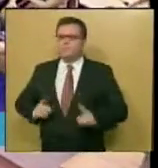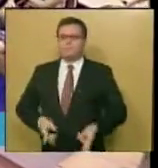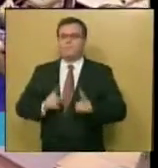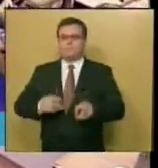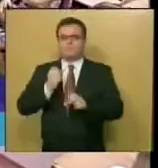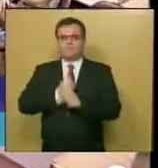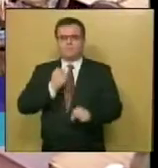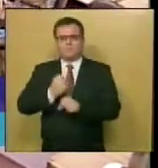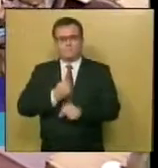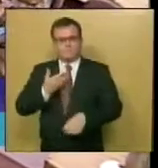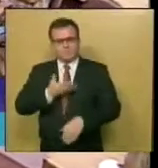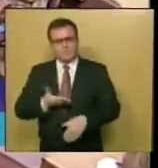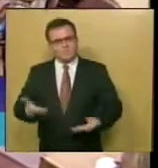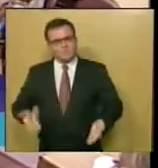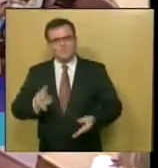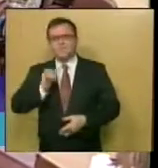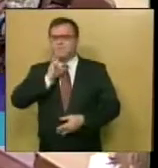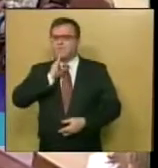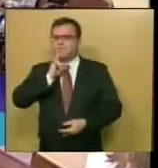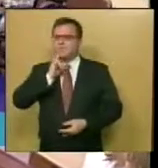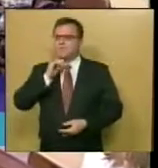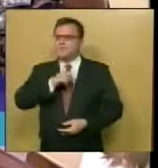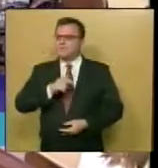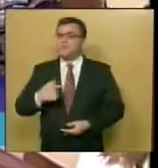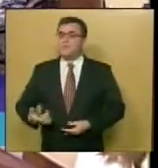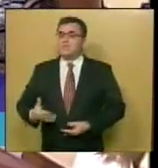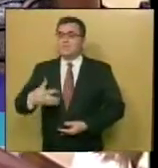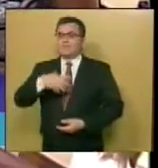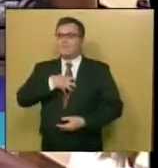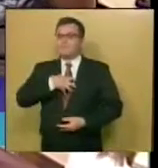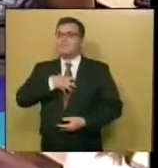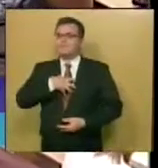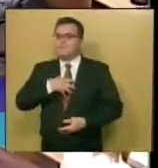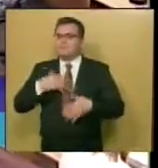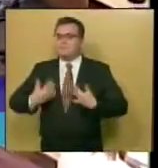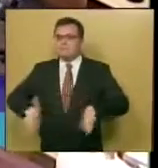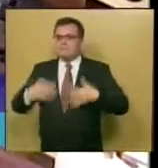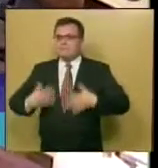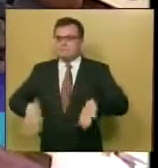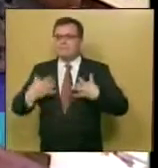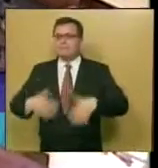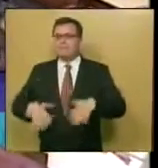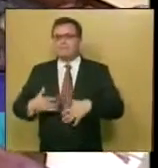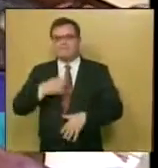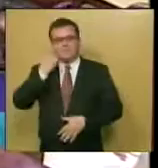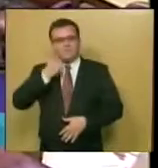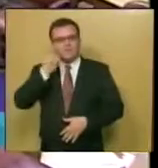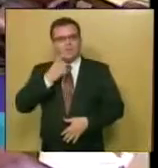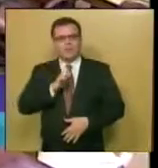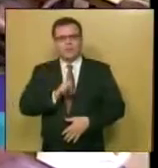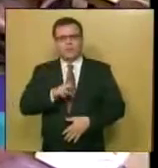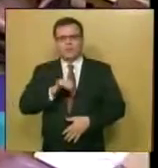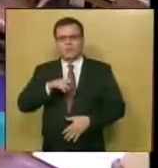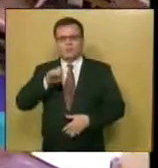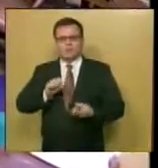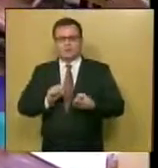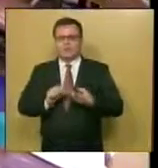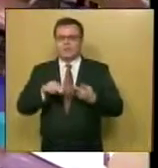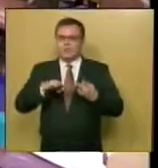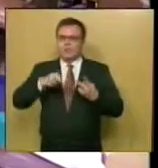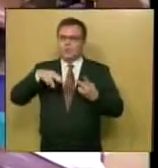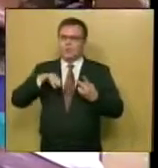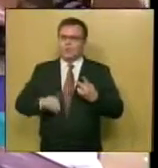obras. Em Itabaiana, o clima ficou tenso. Os deputados Euclides e Antônio entenderam